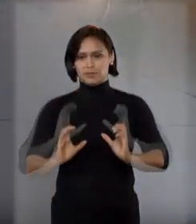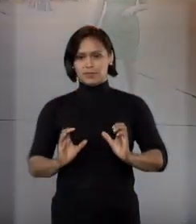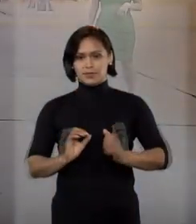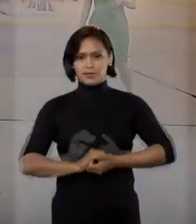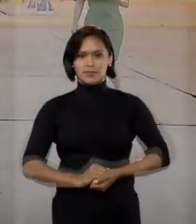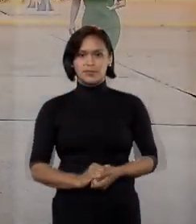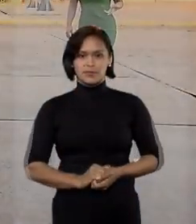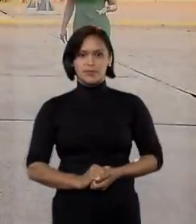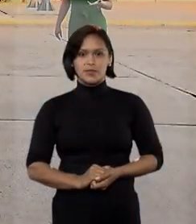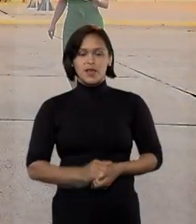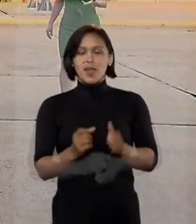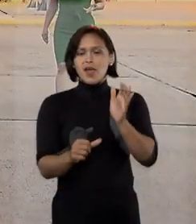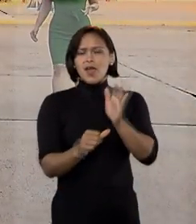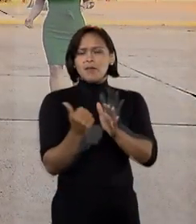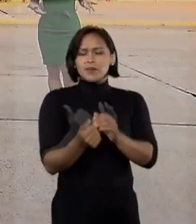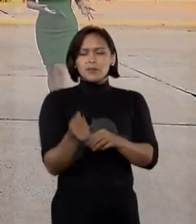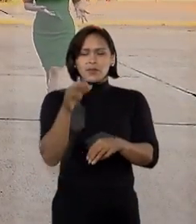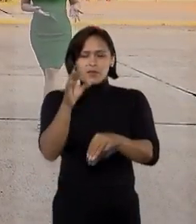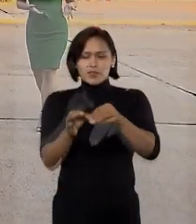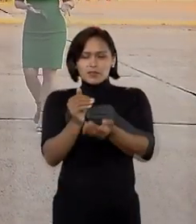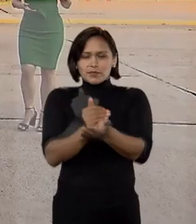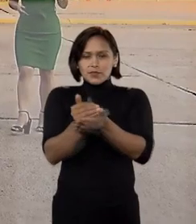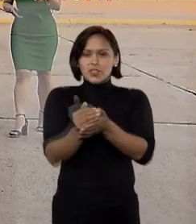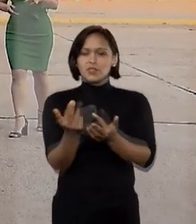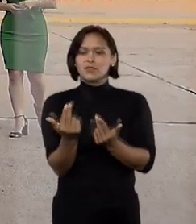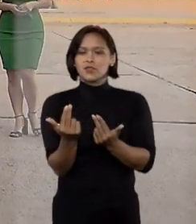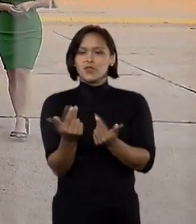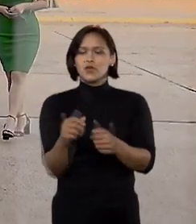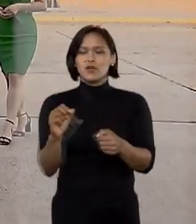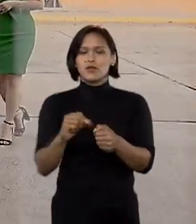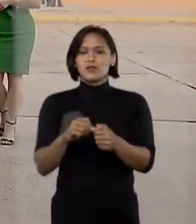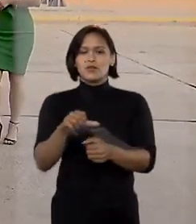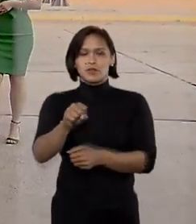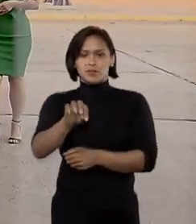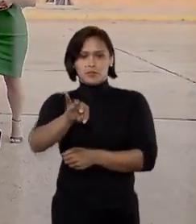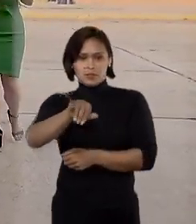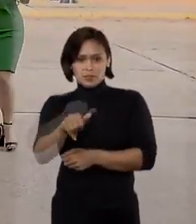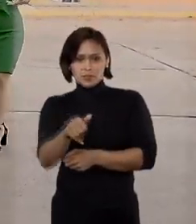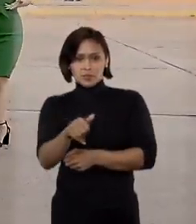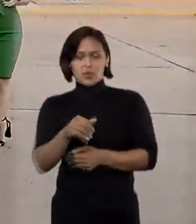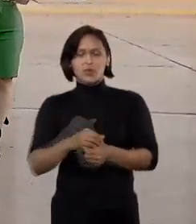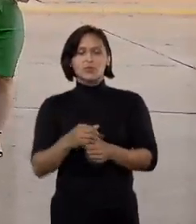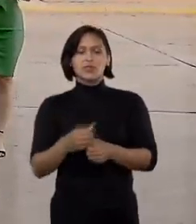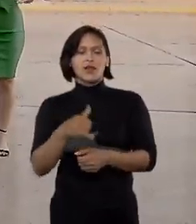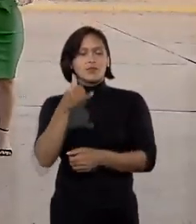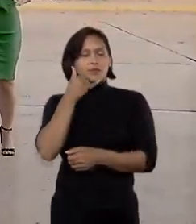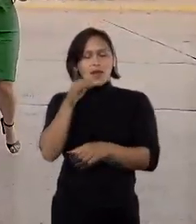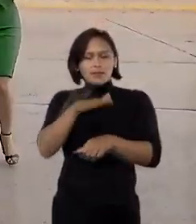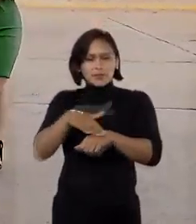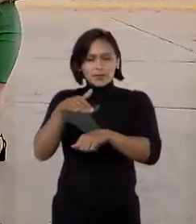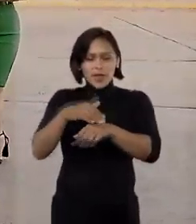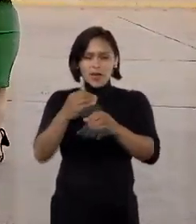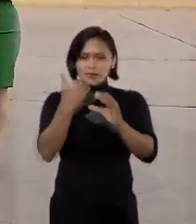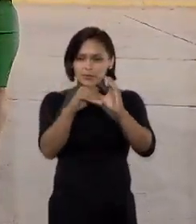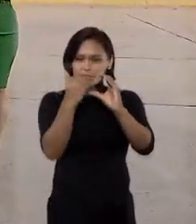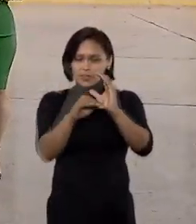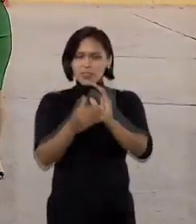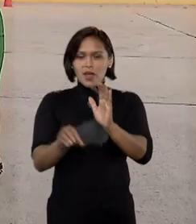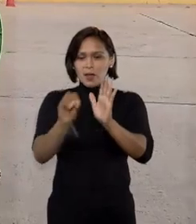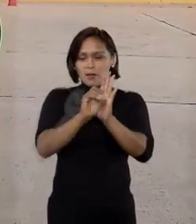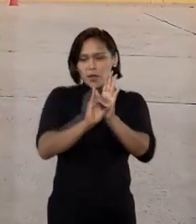cidadania. É a primeira vez que uma iniciativa como essa é realizada no STJ. Os atendimentos serão agendados pela ouvidoria